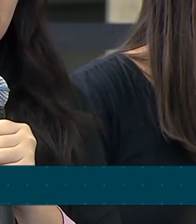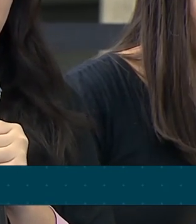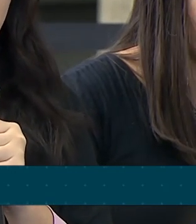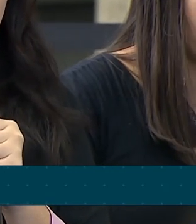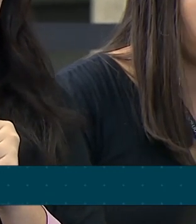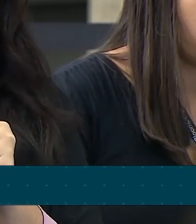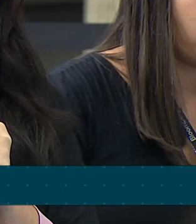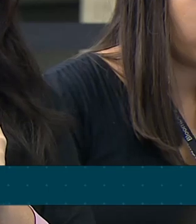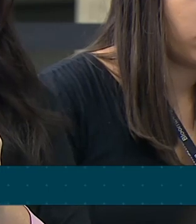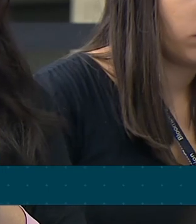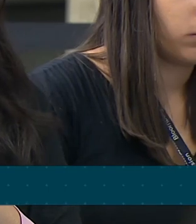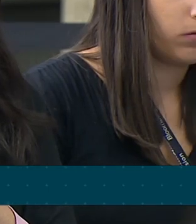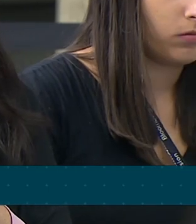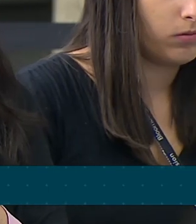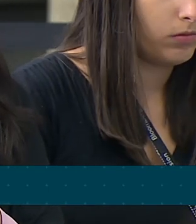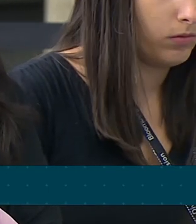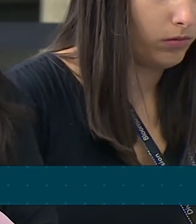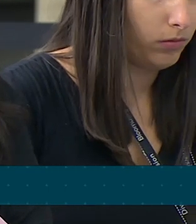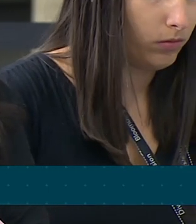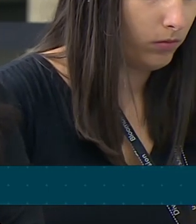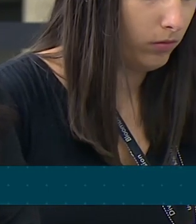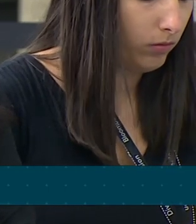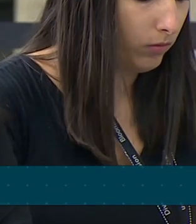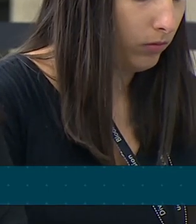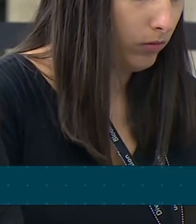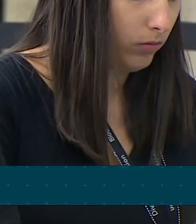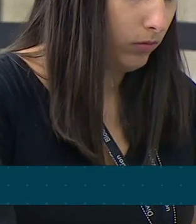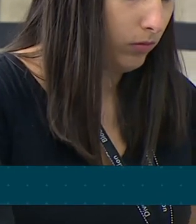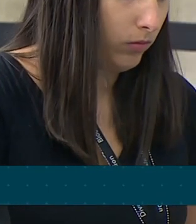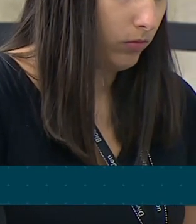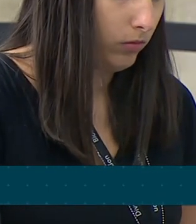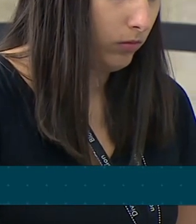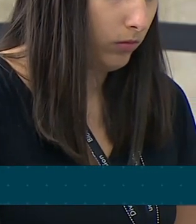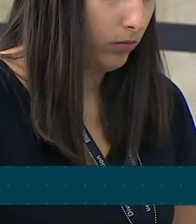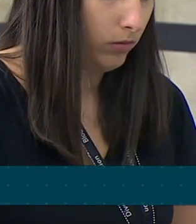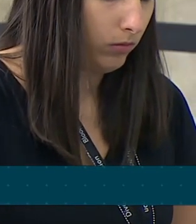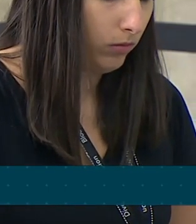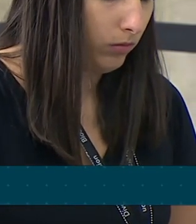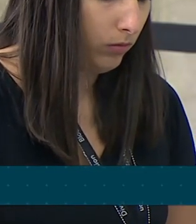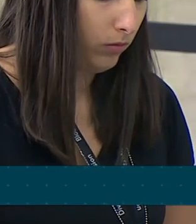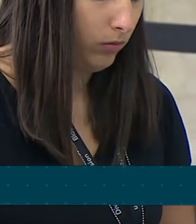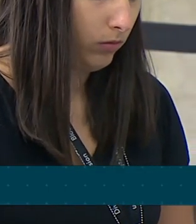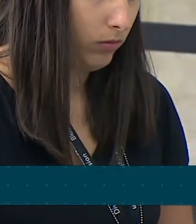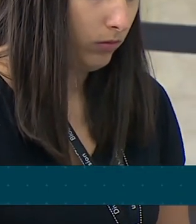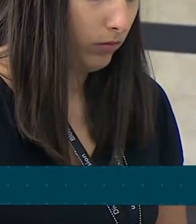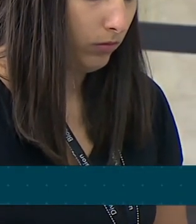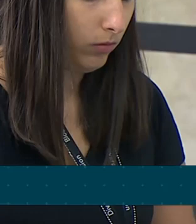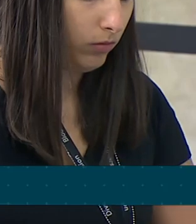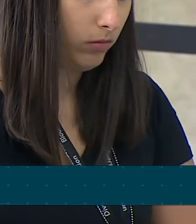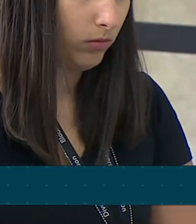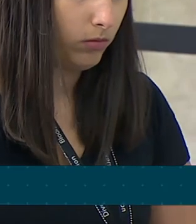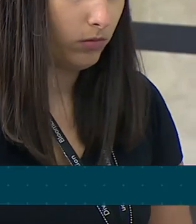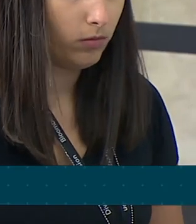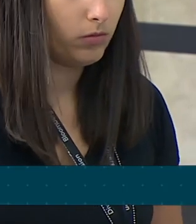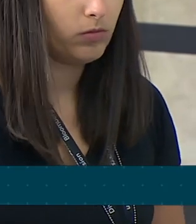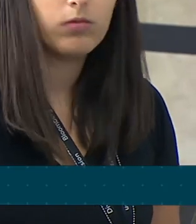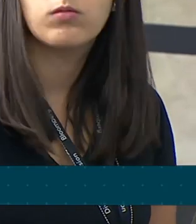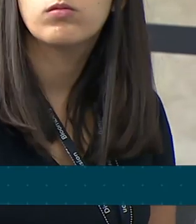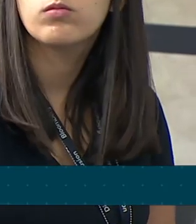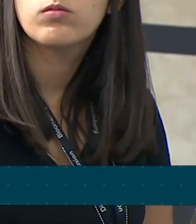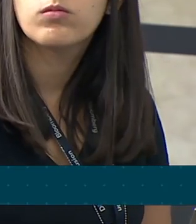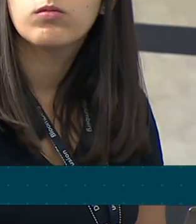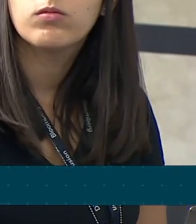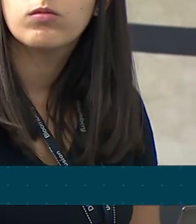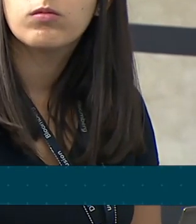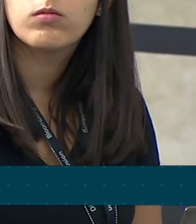que nasce nas primárias deu vitória à álbum é uma derrota ao macri que é um aliado do presidente que